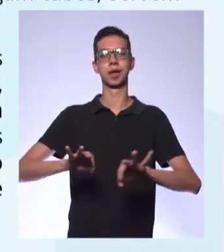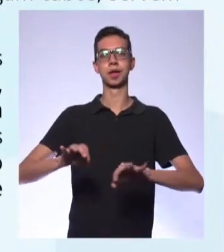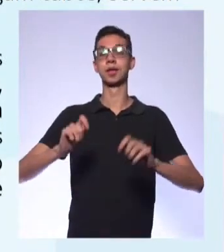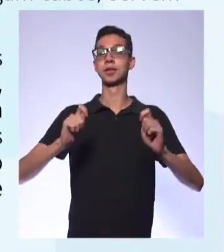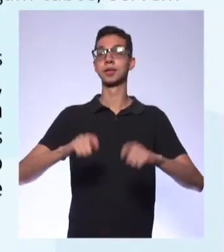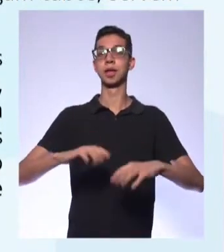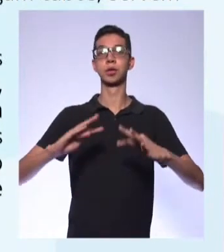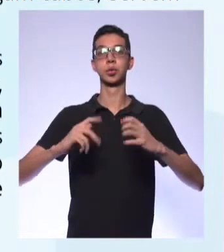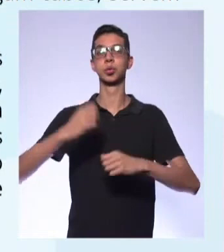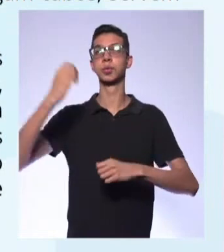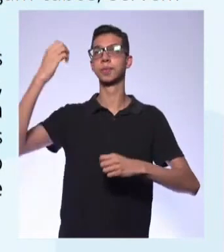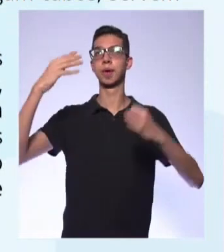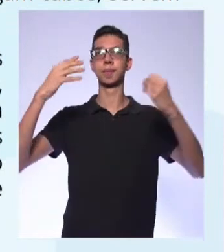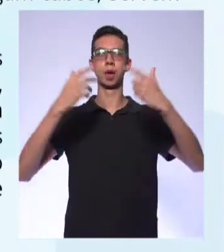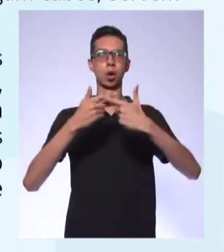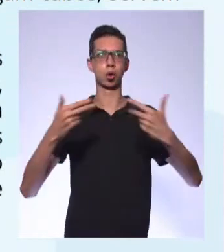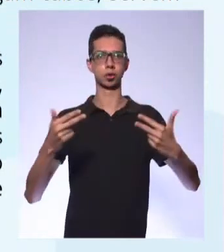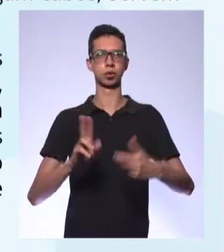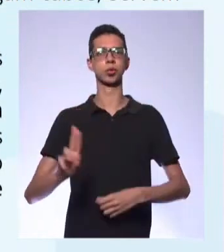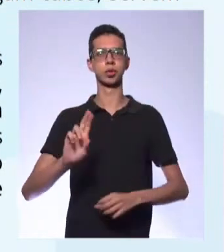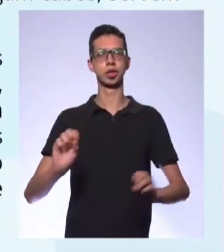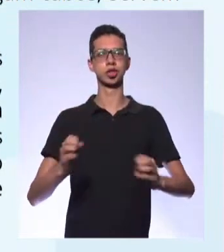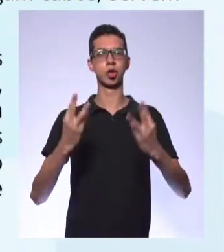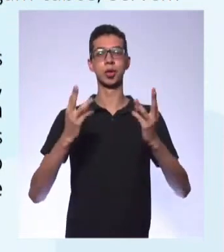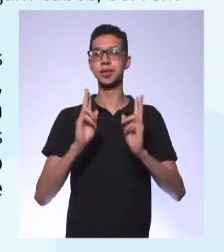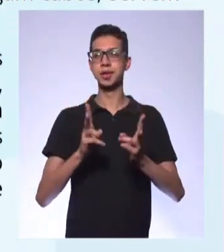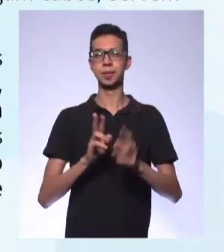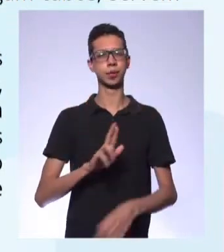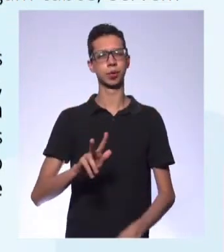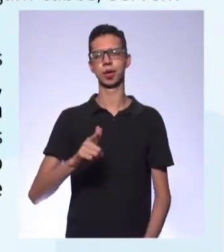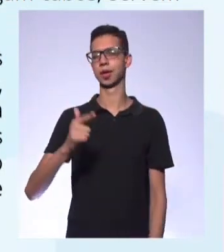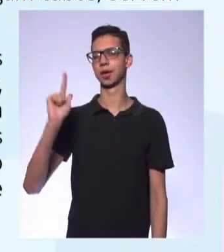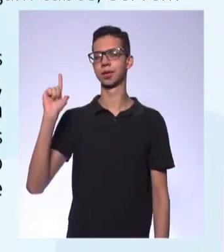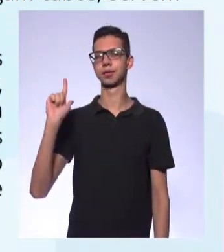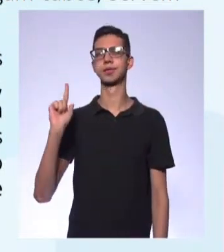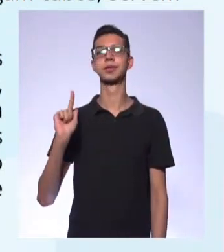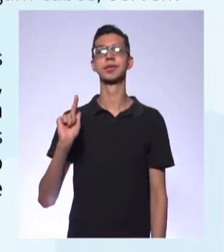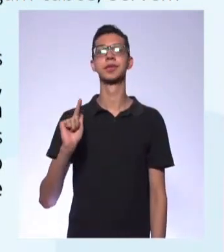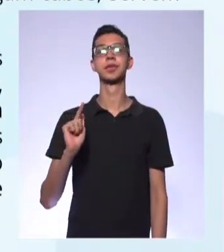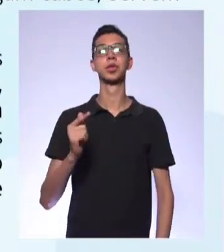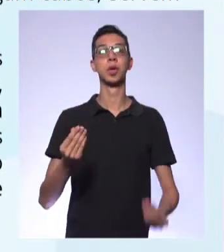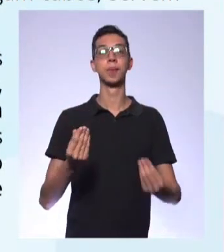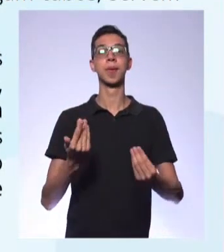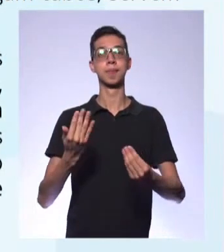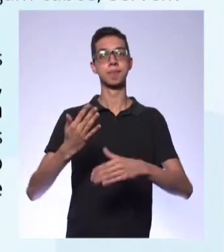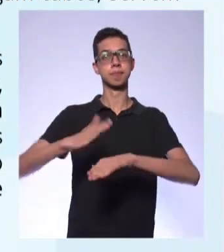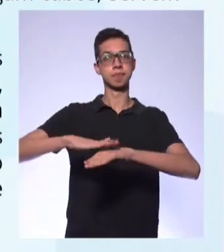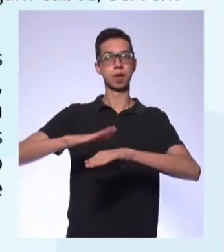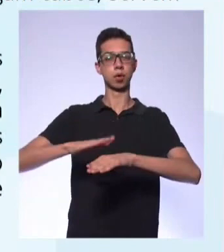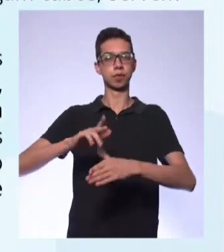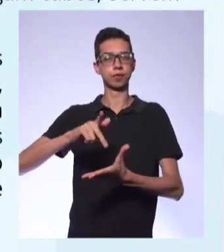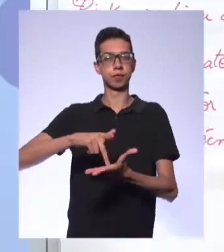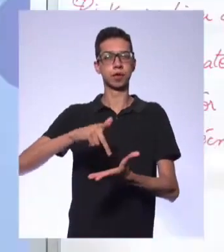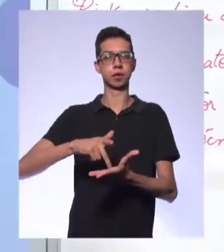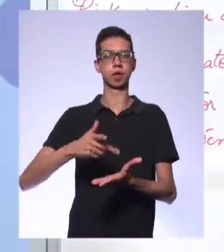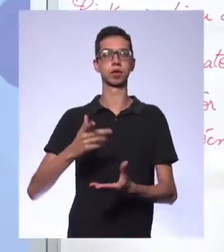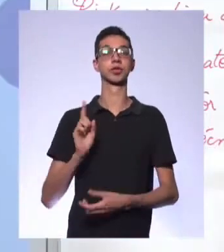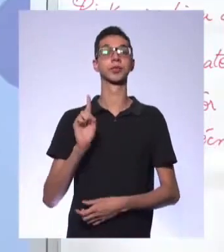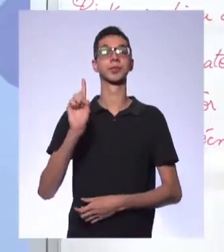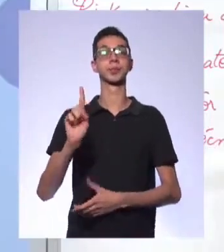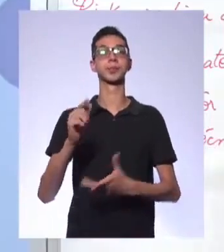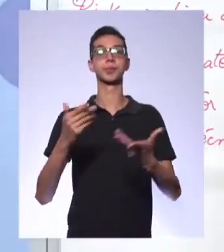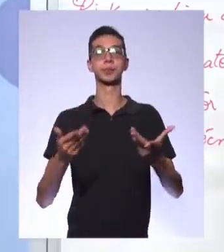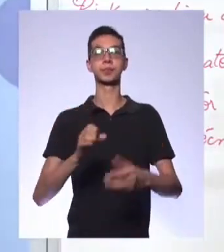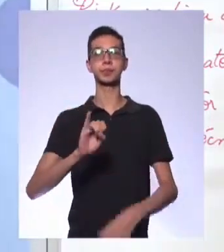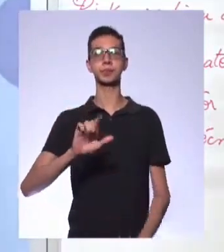efeitos que vão ser utilizados no show. Só que nem sempre foi assim, né? Antigamente a coisa era feita mesmo, meio que manualmente mesmo, né? E o iluminador, então,